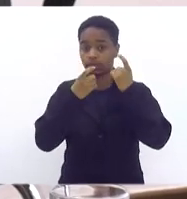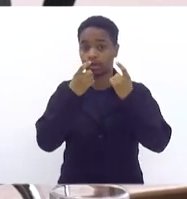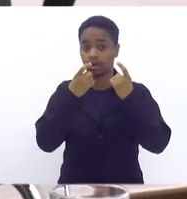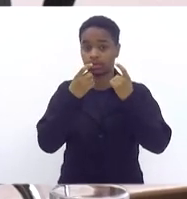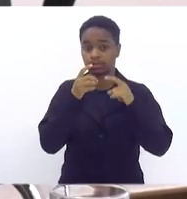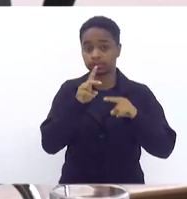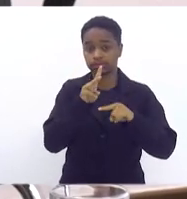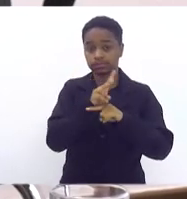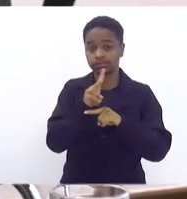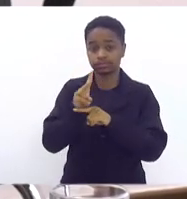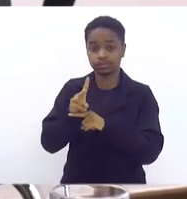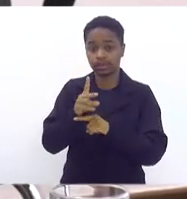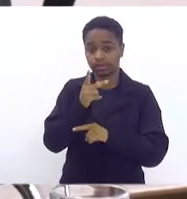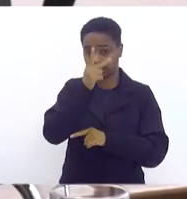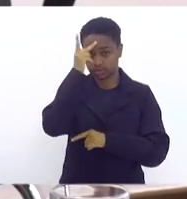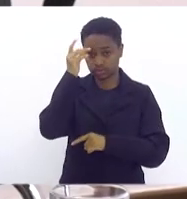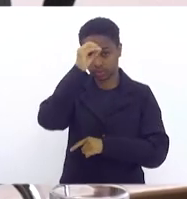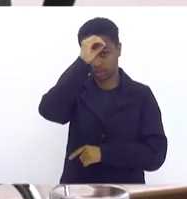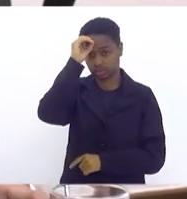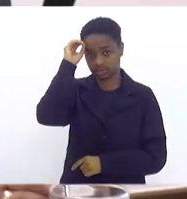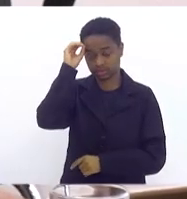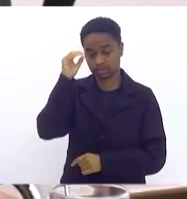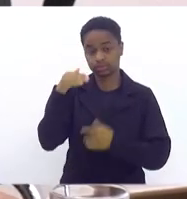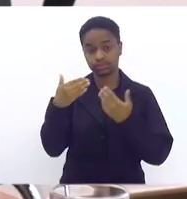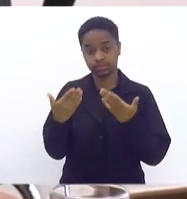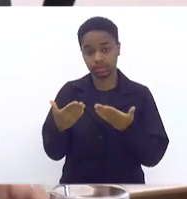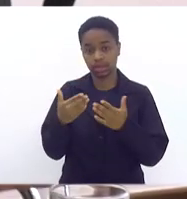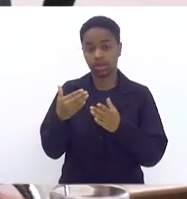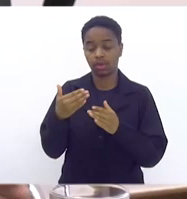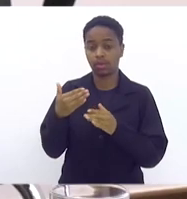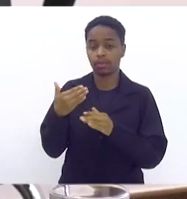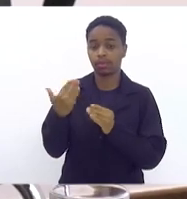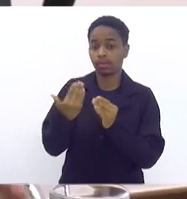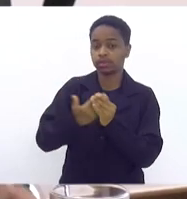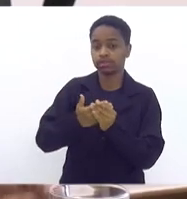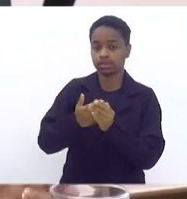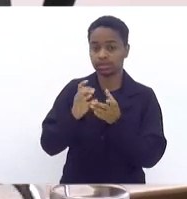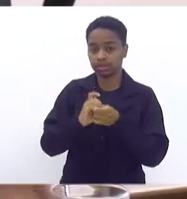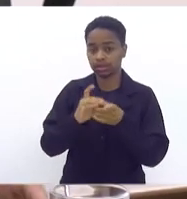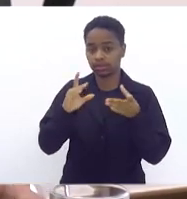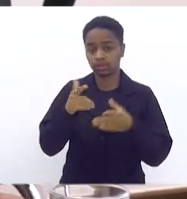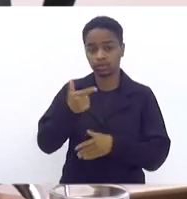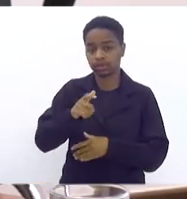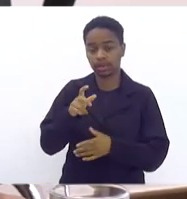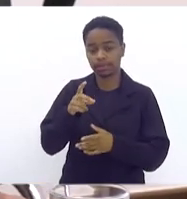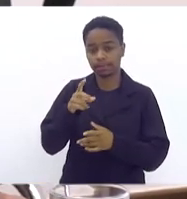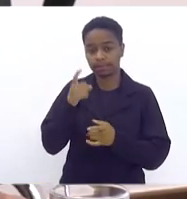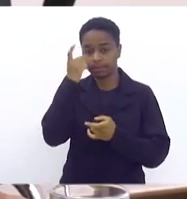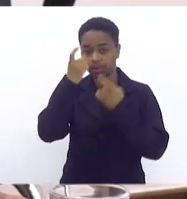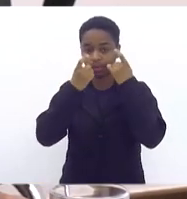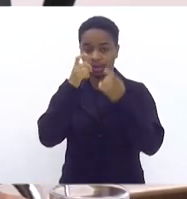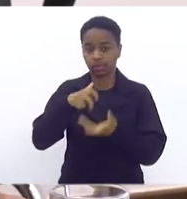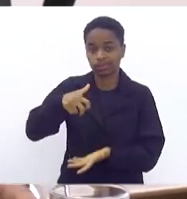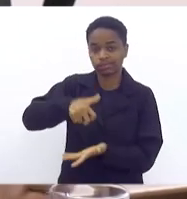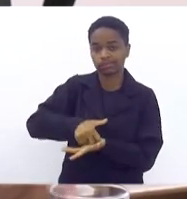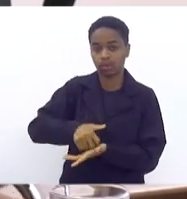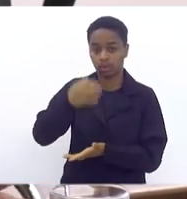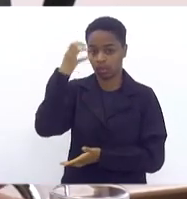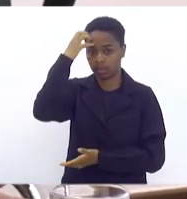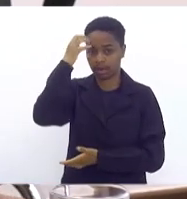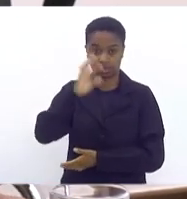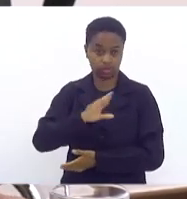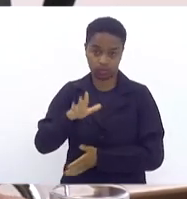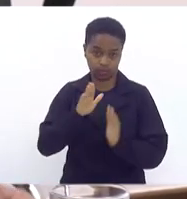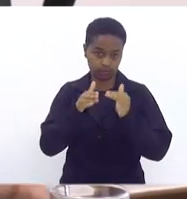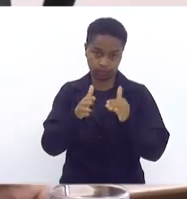preservação do inocente o processo penal democrático ele não tá preocupado em punir culpados o foco